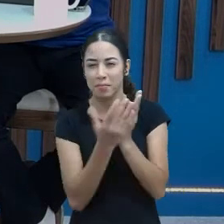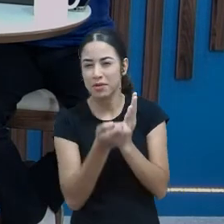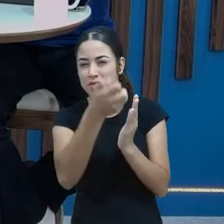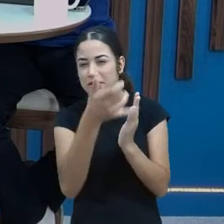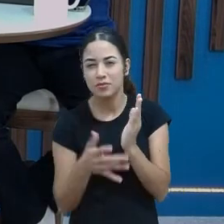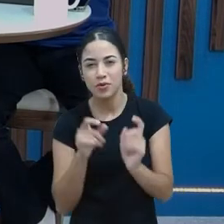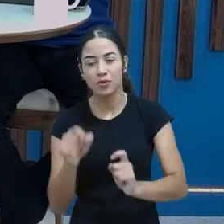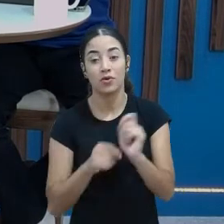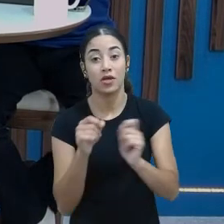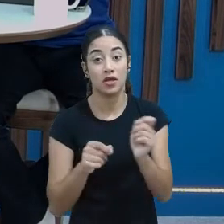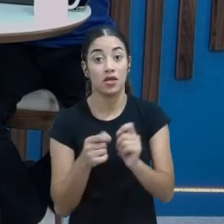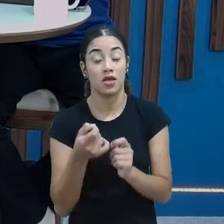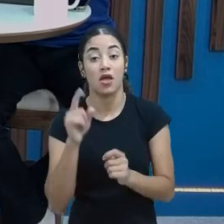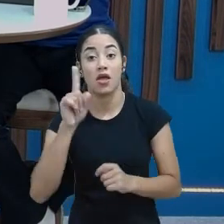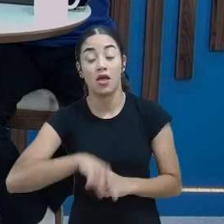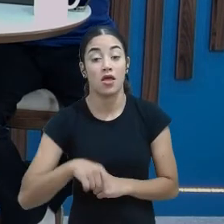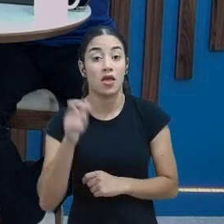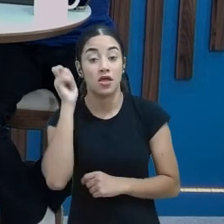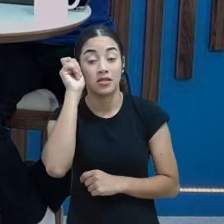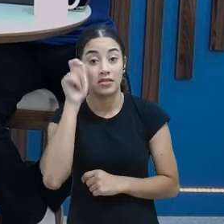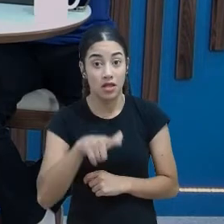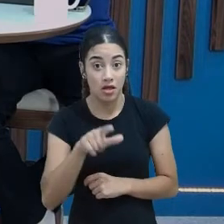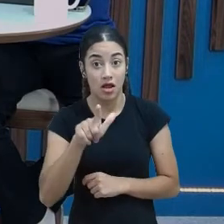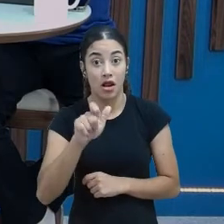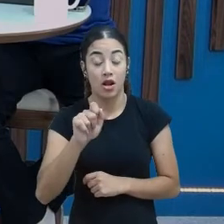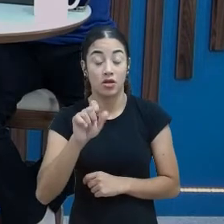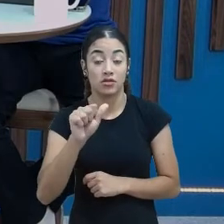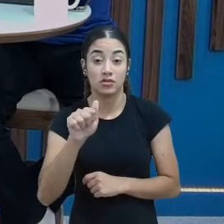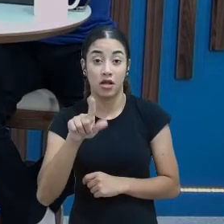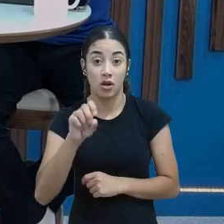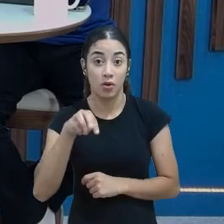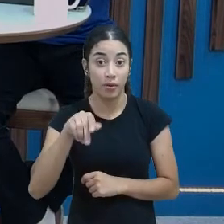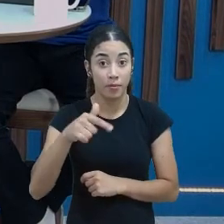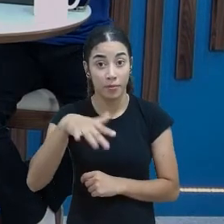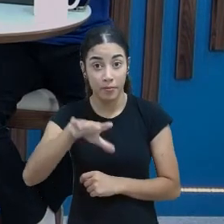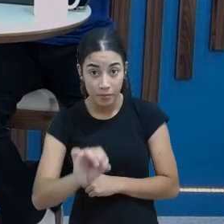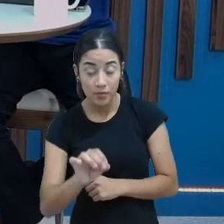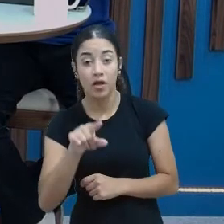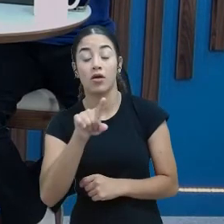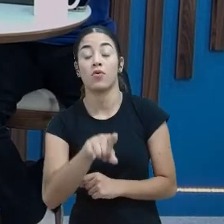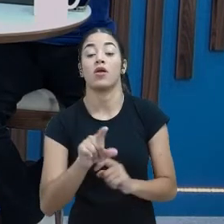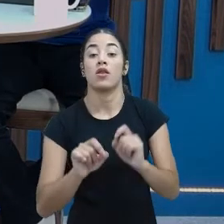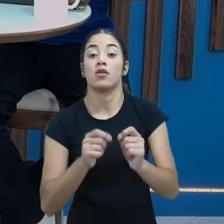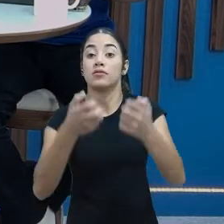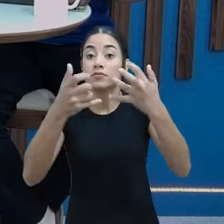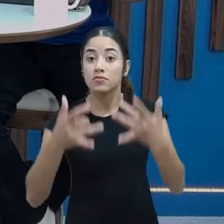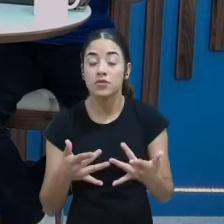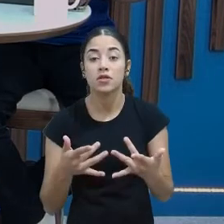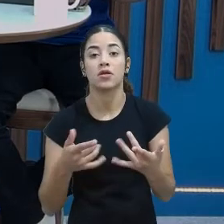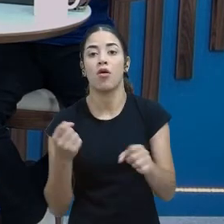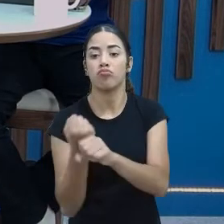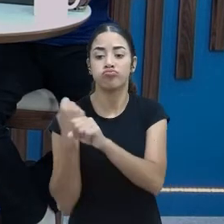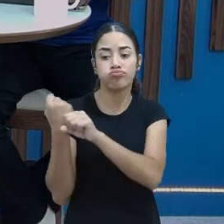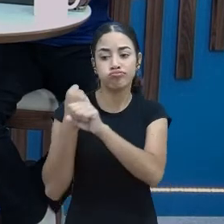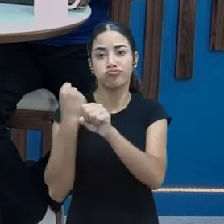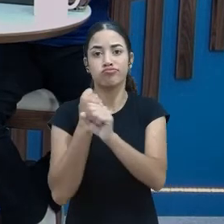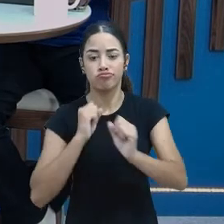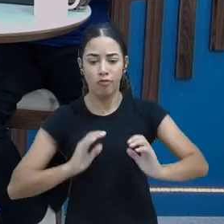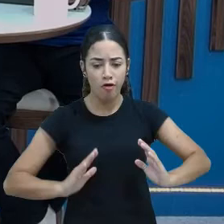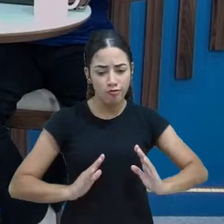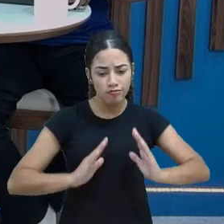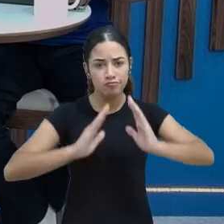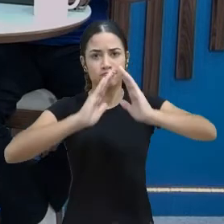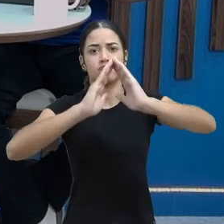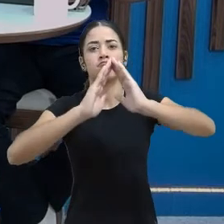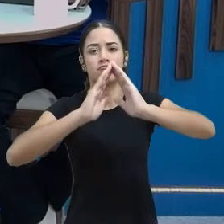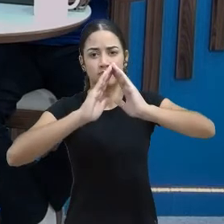né, conclui o templo de Salomão, que passa aquela inauguração, que foi a coisa mais linda do mundo. Eu me lembro como se fosse hoje, né, da inauguração